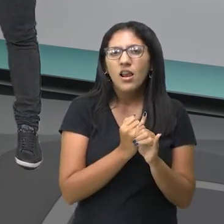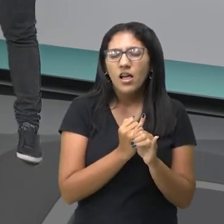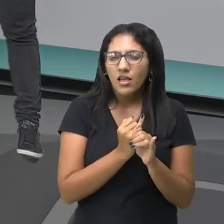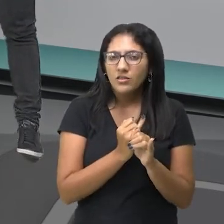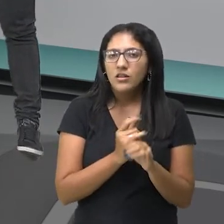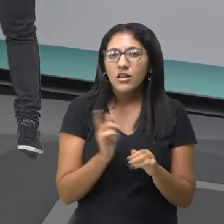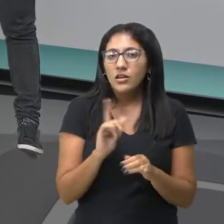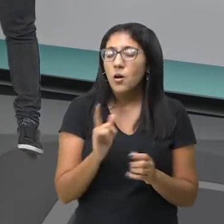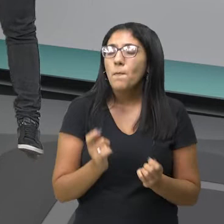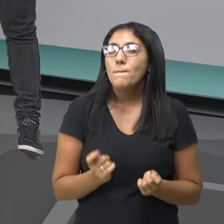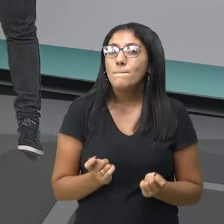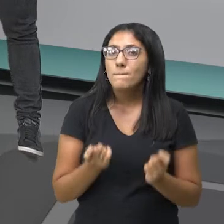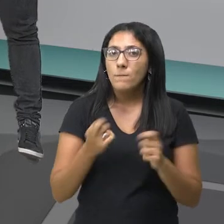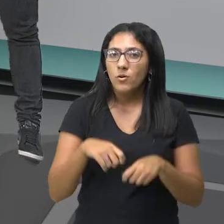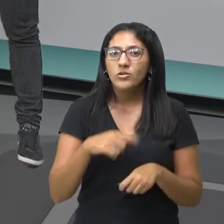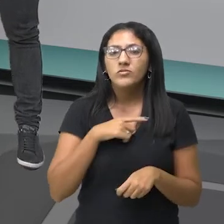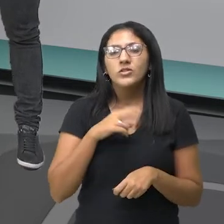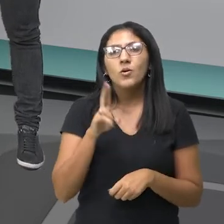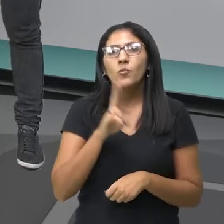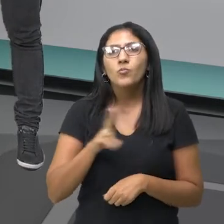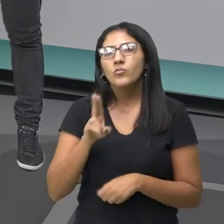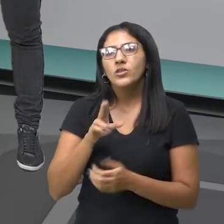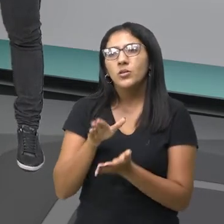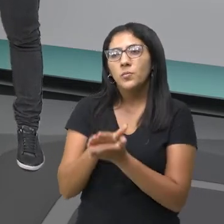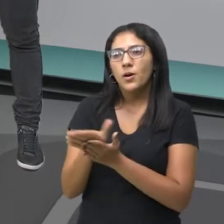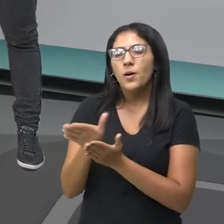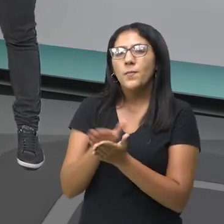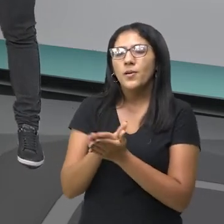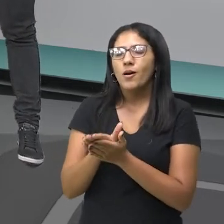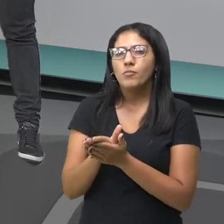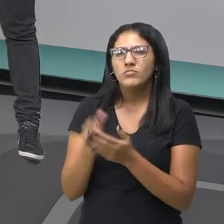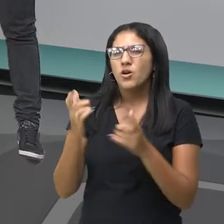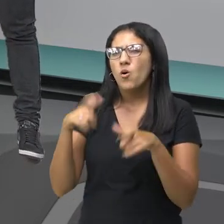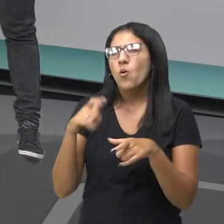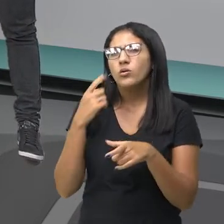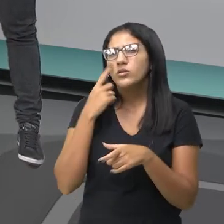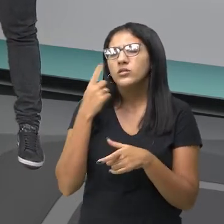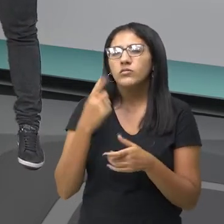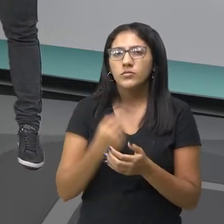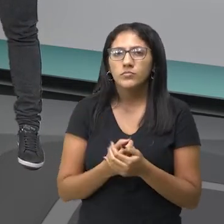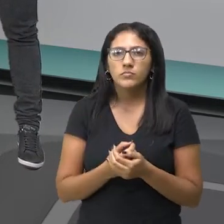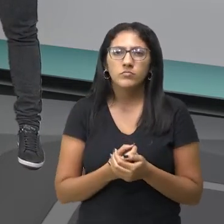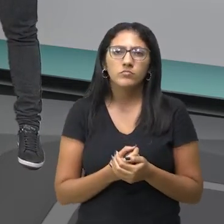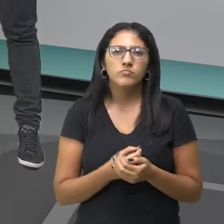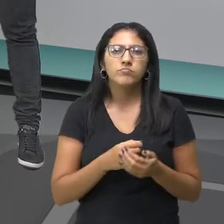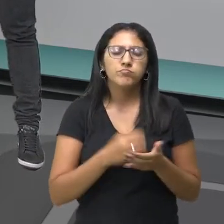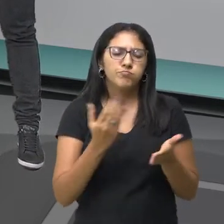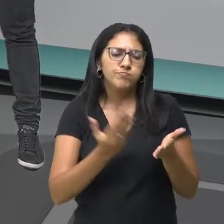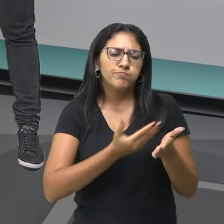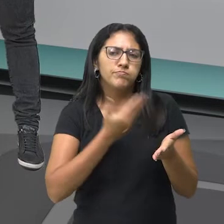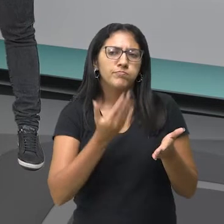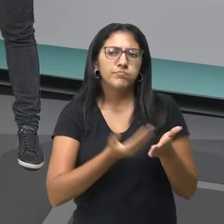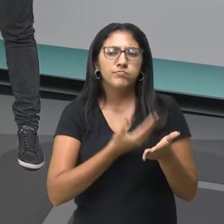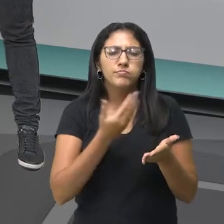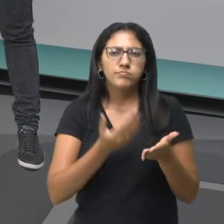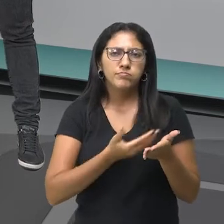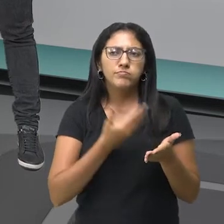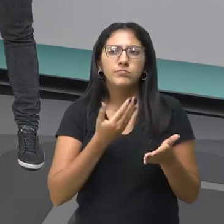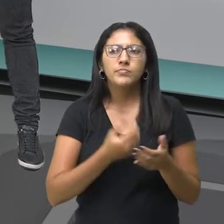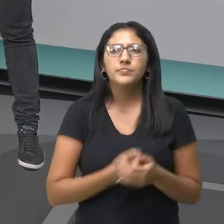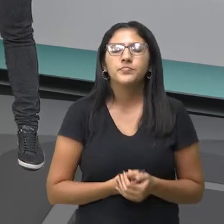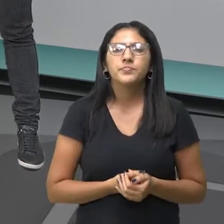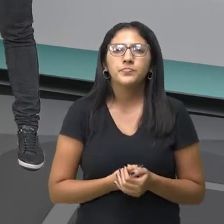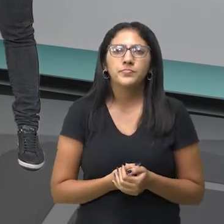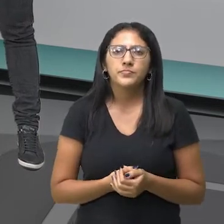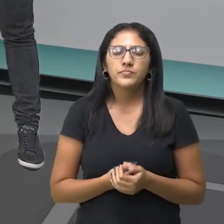pode existir também em materiais impressos, certo? E onde a gente vai encontrar? Em jornais. Vamos observar um. Eu tenho aqui